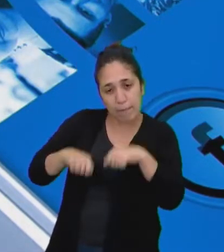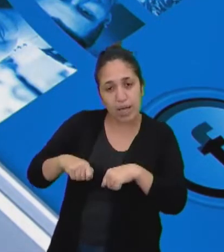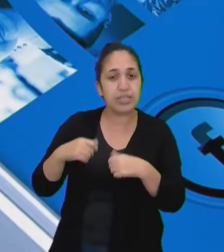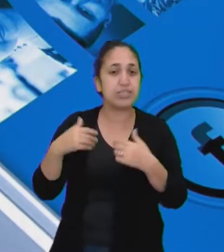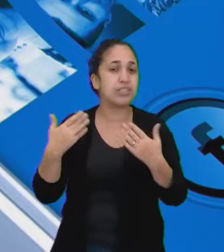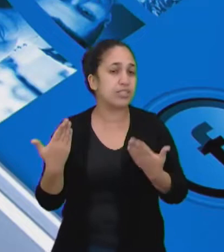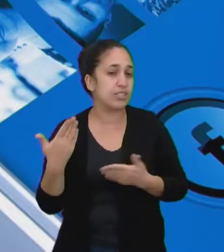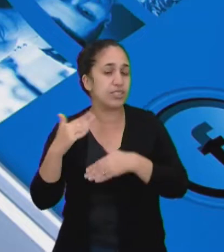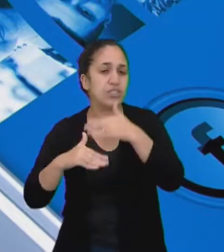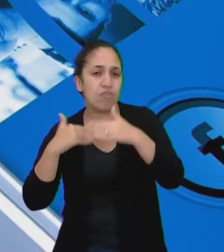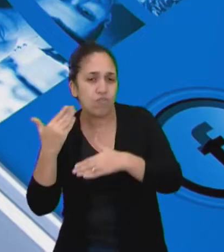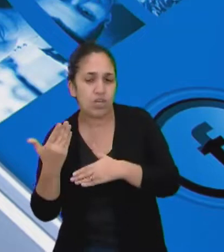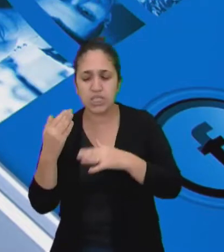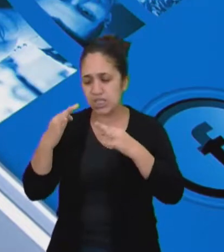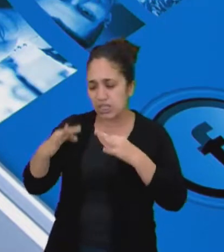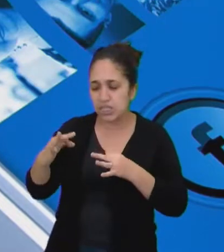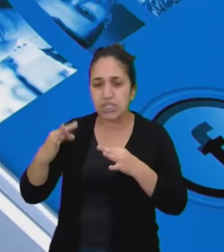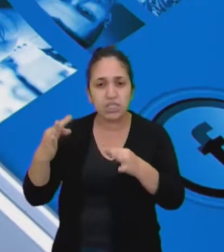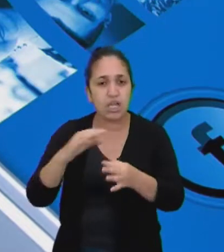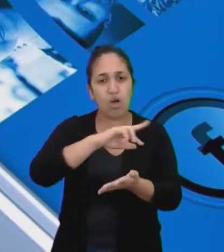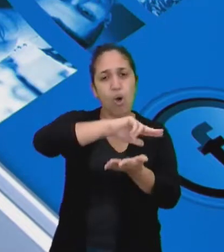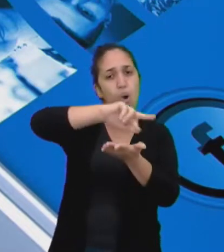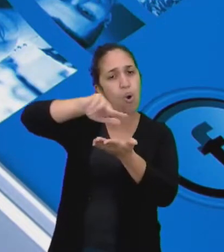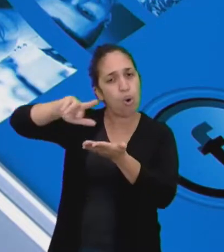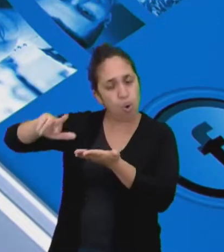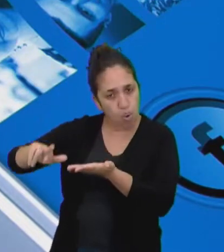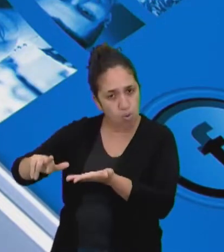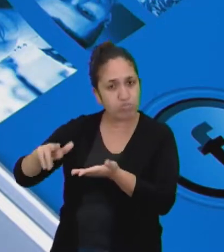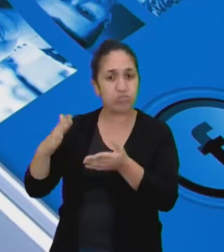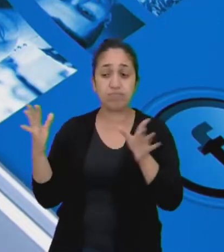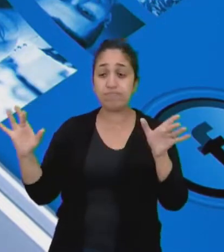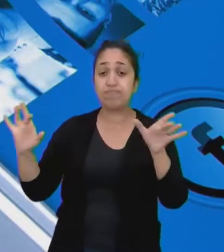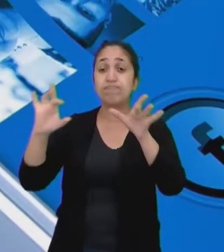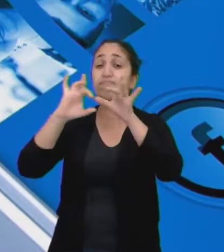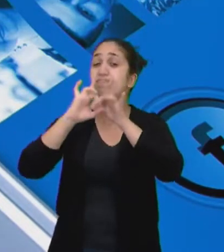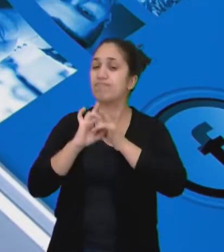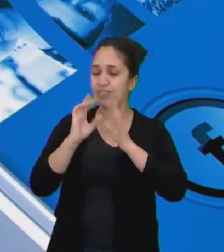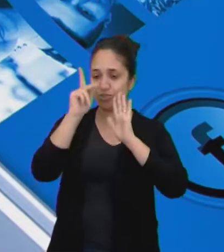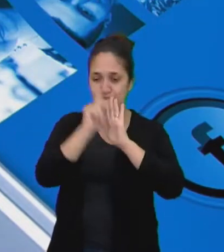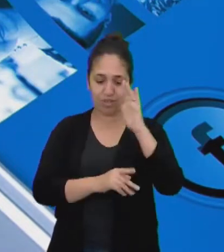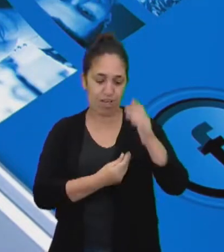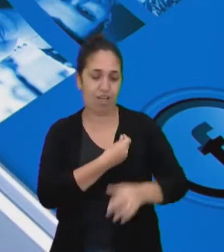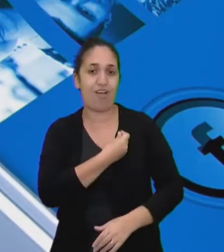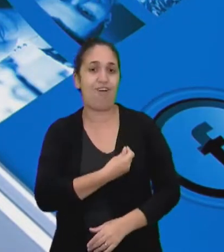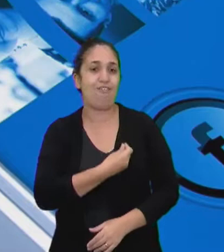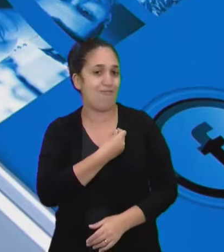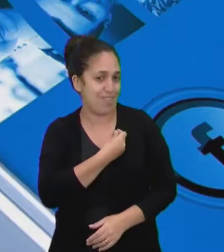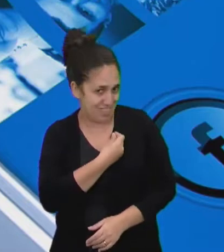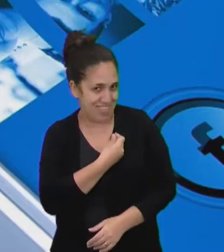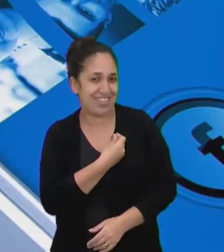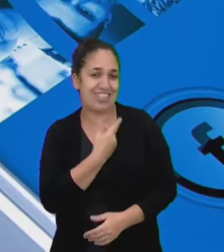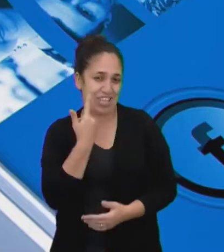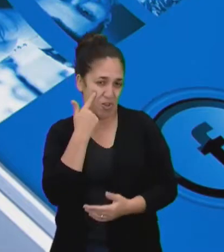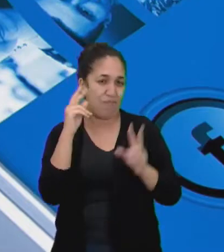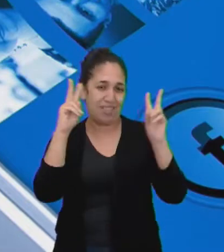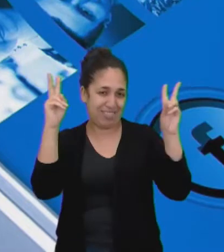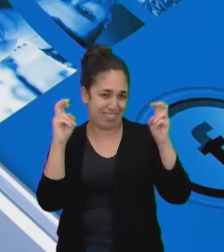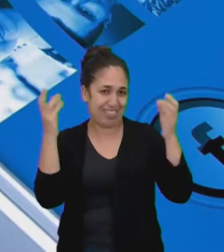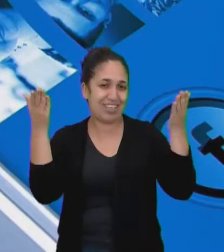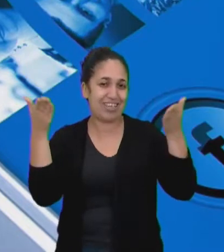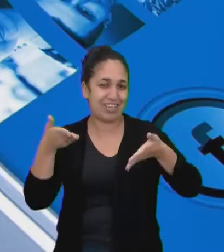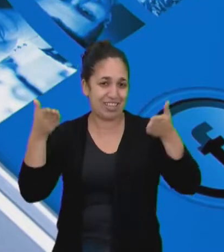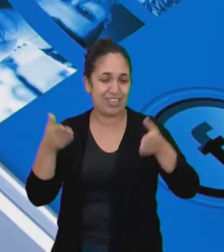assertividade, entre outras que a gente sempre comenta também aqui, atrelado ao quê? Projeto de vida, que é uma das nossas temáticas de hoje,